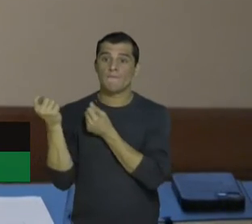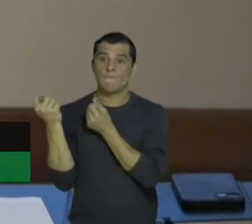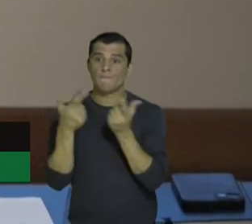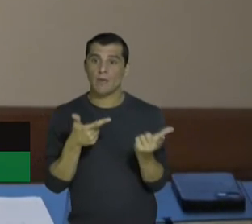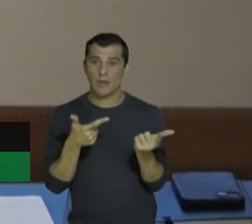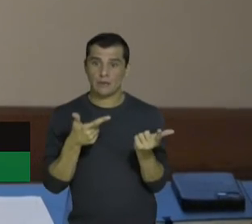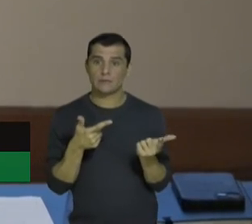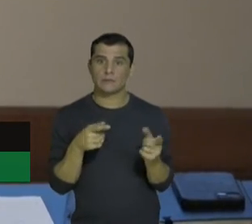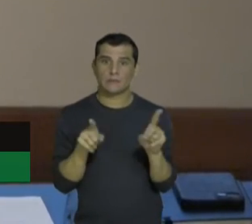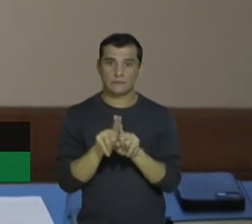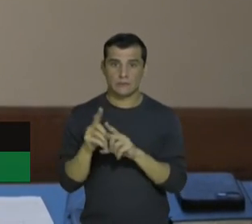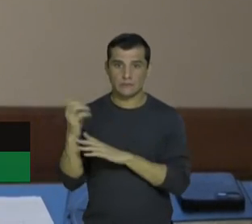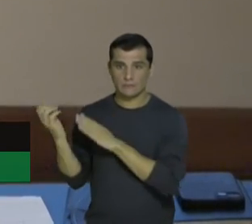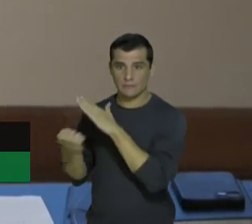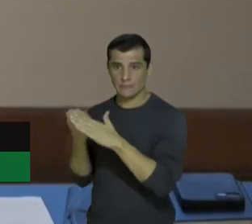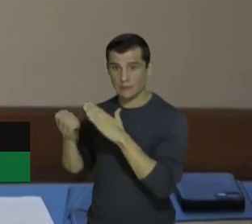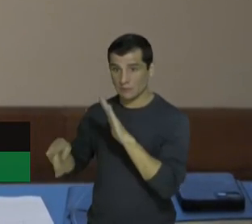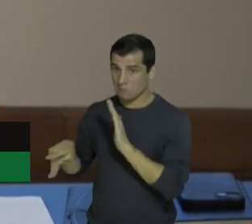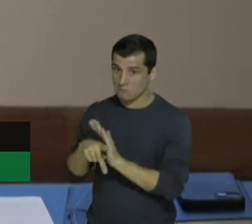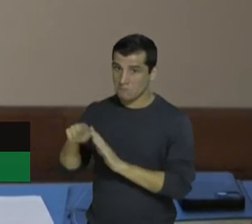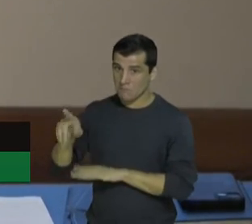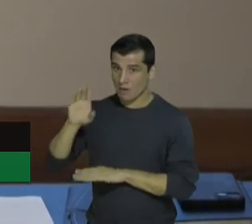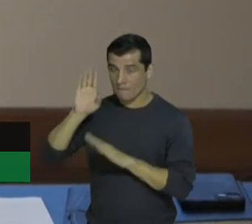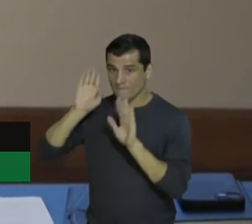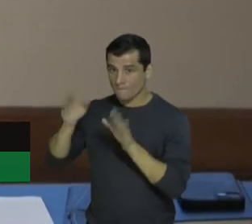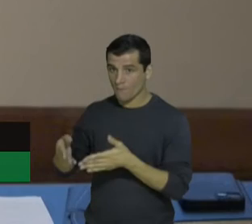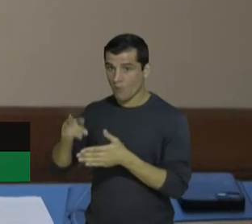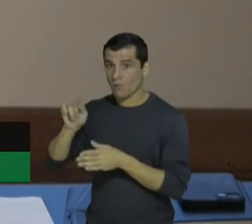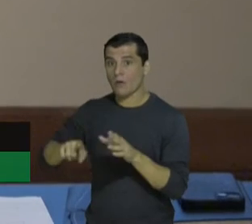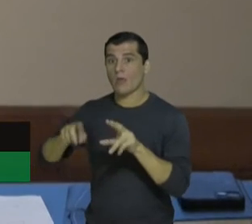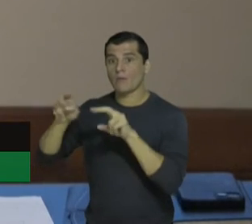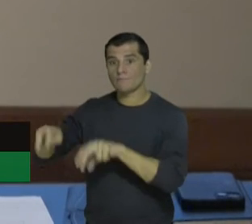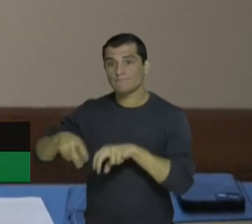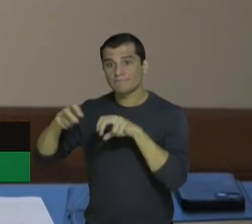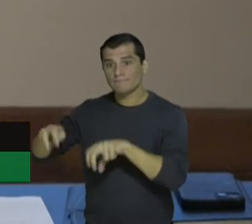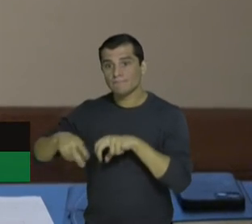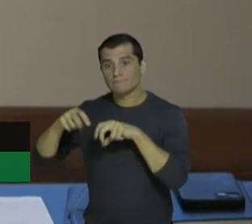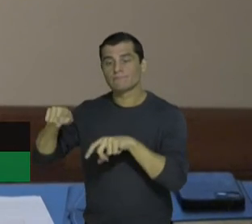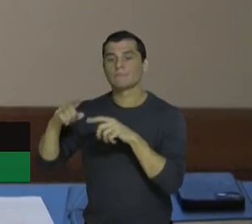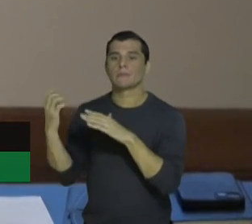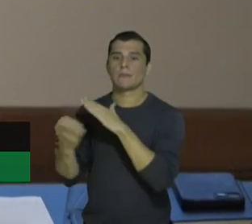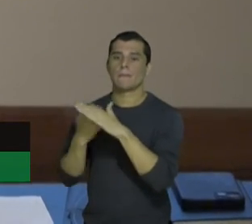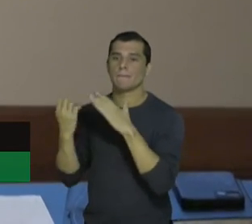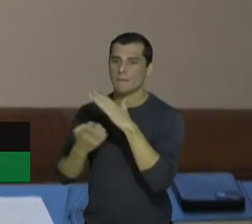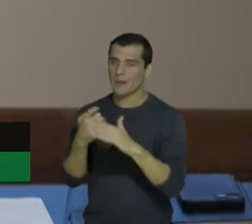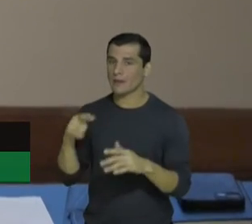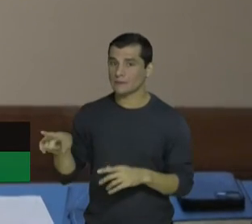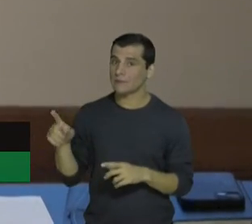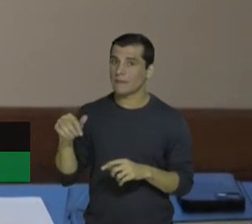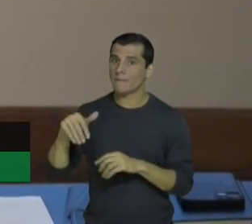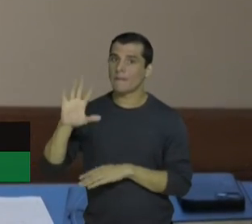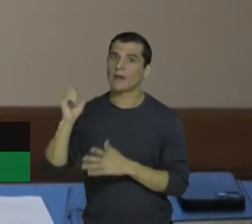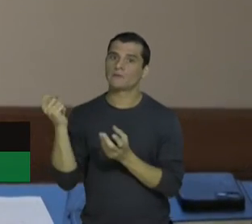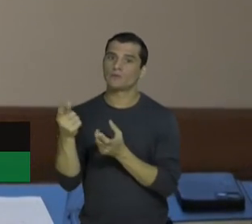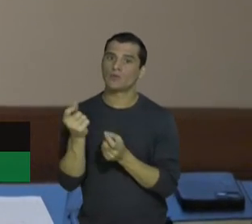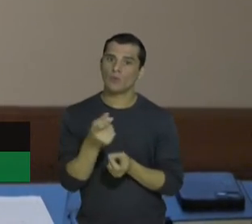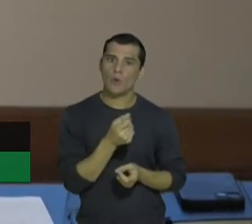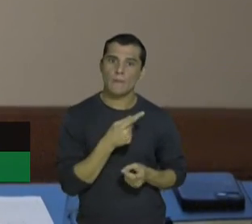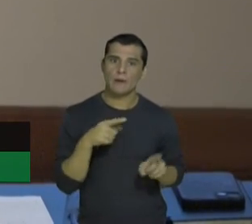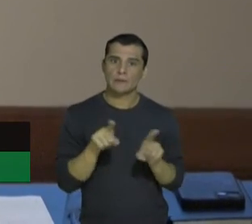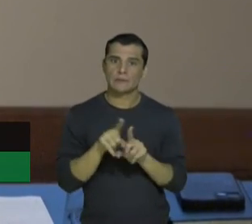grupo é é a uma empresa Agro e de Santa Catarina que que produz esses esses produtos e a líder nos mercados em que